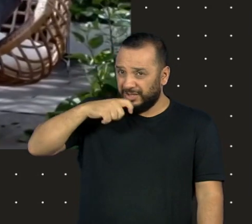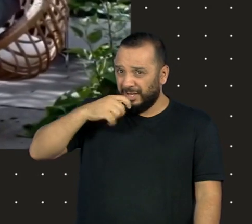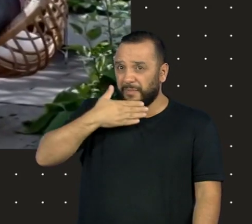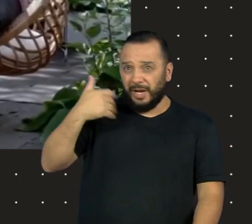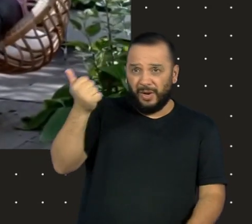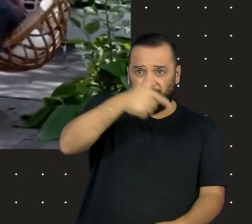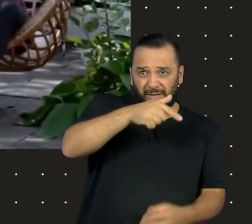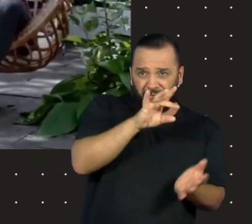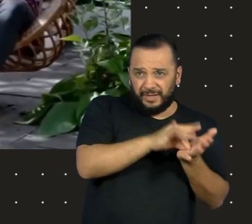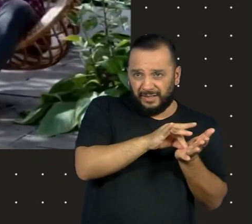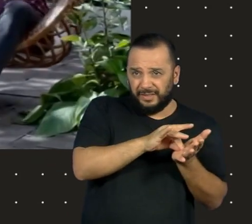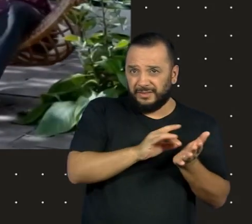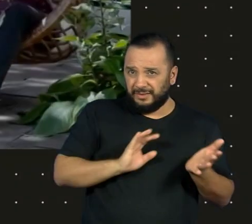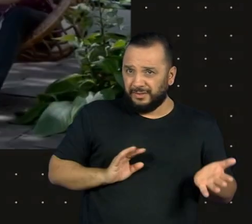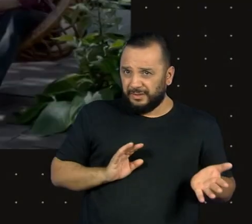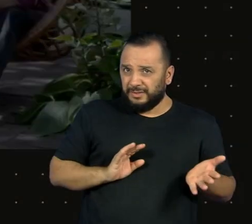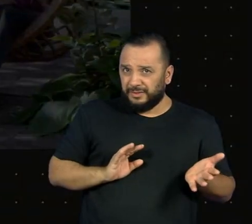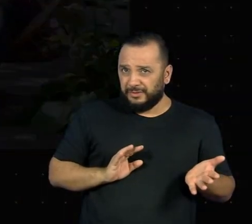verdade.